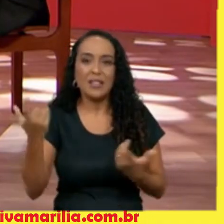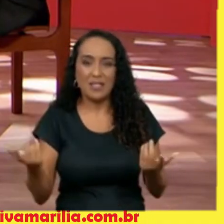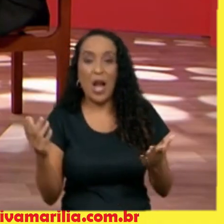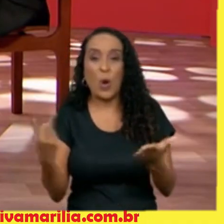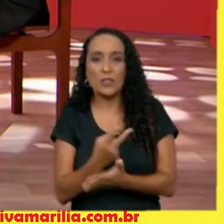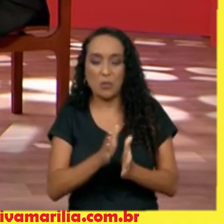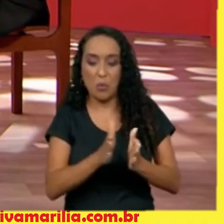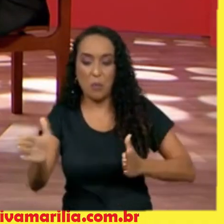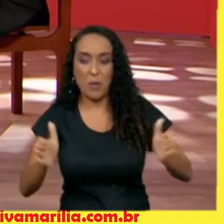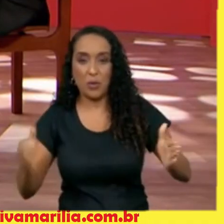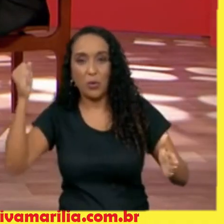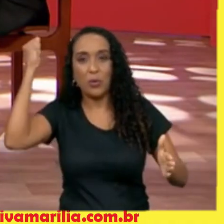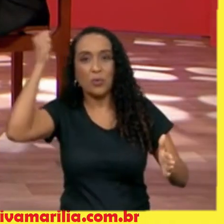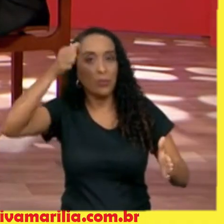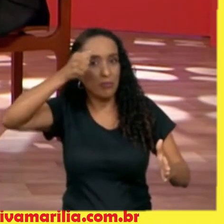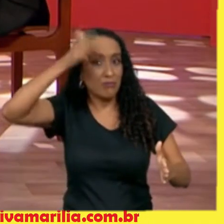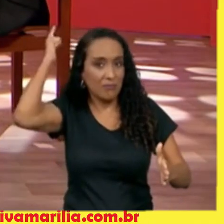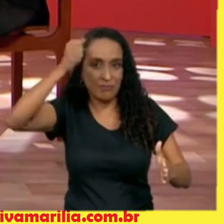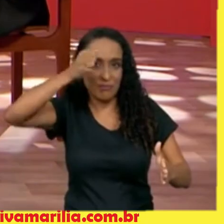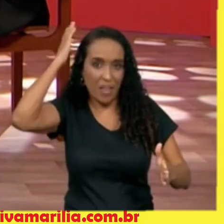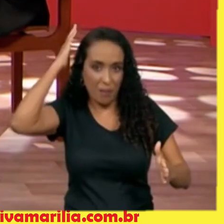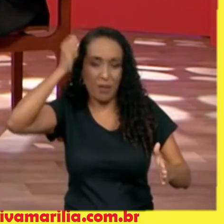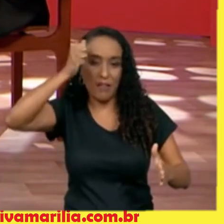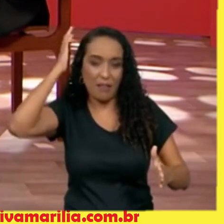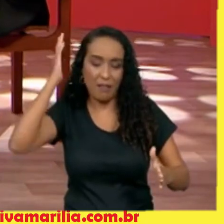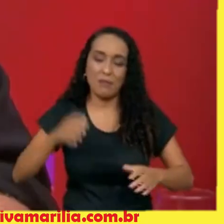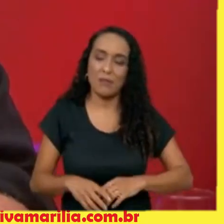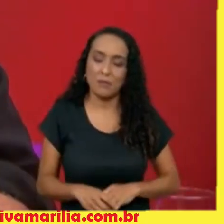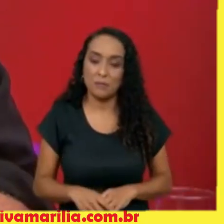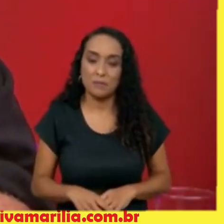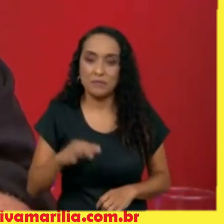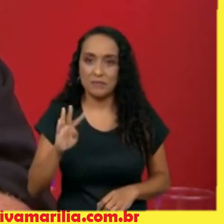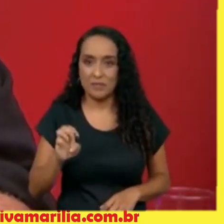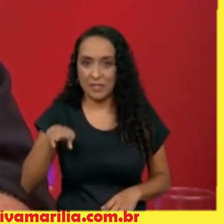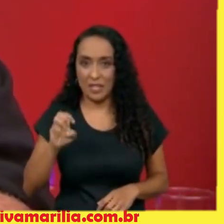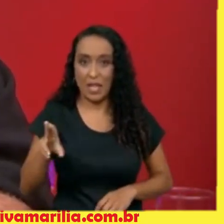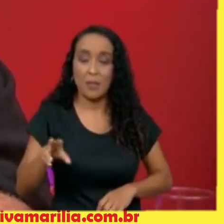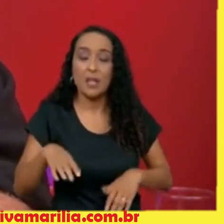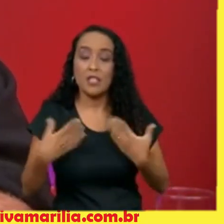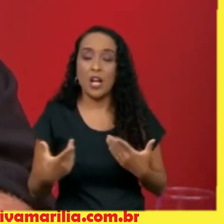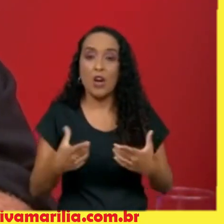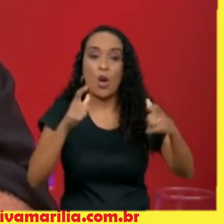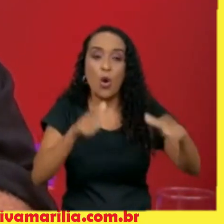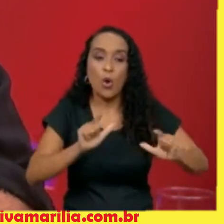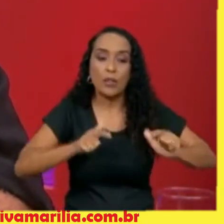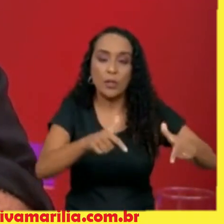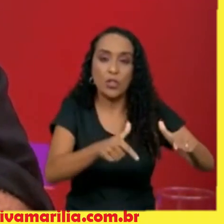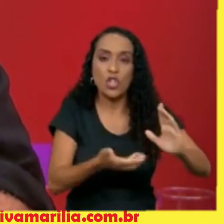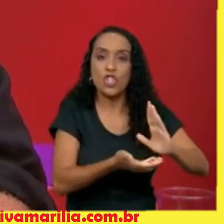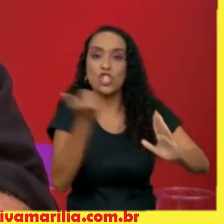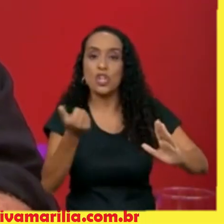Temer, exatamente. Né? Entende? Você desorganiza a classe trabalhadora. Você retira uma